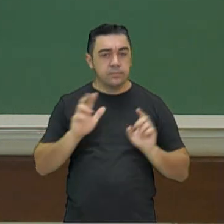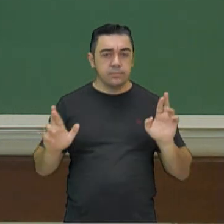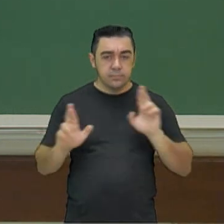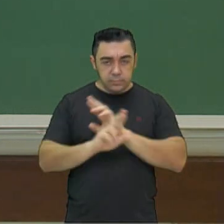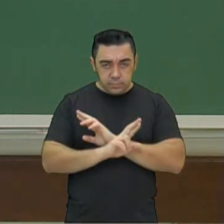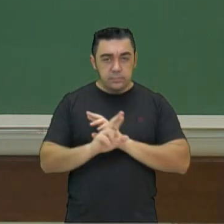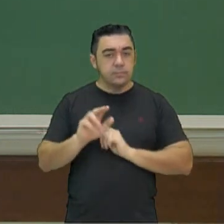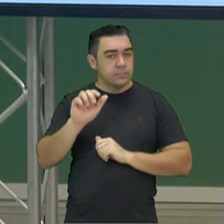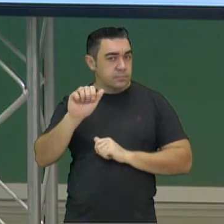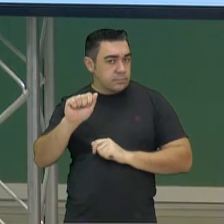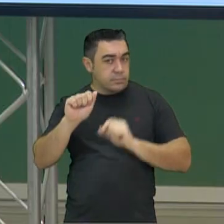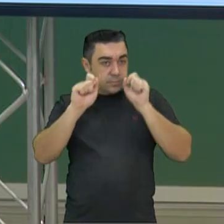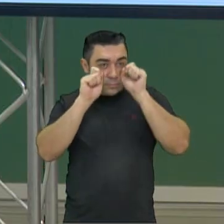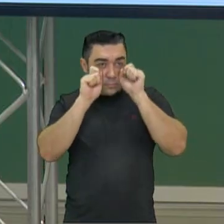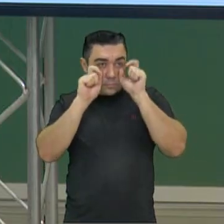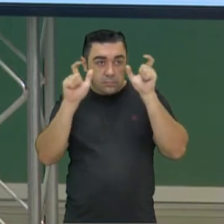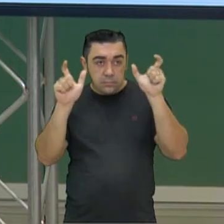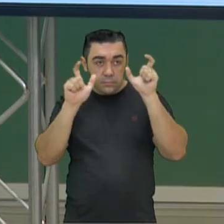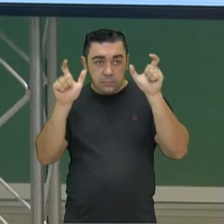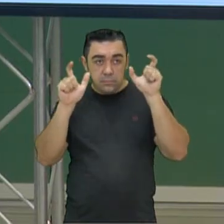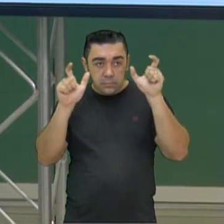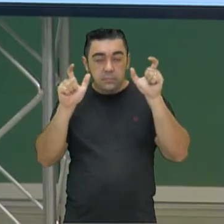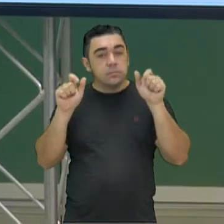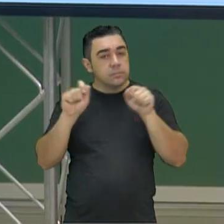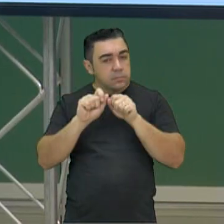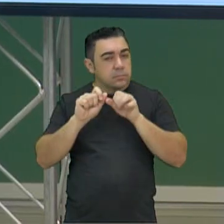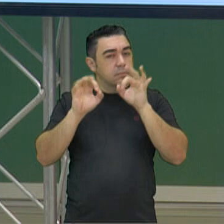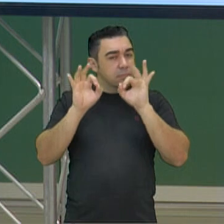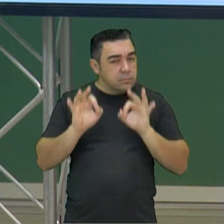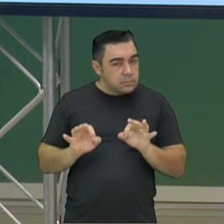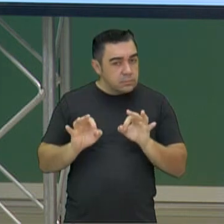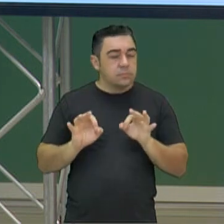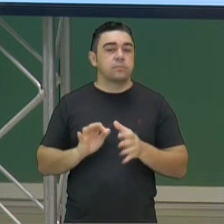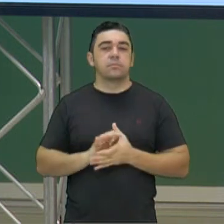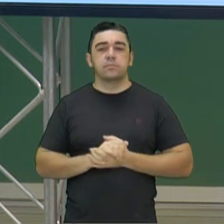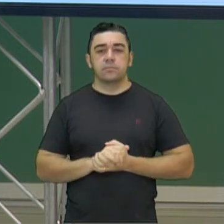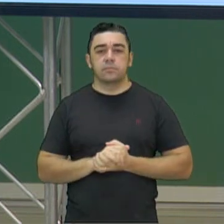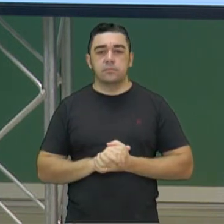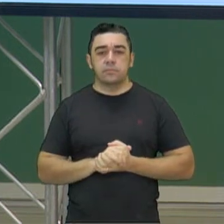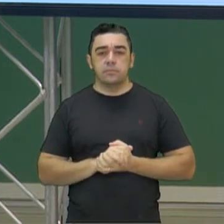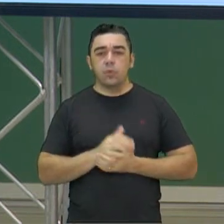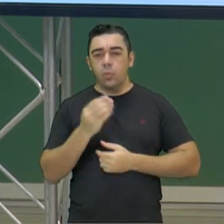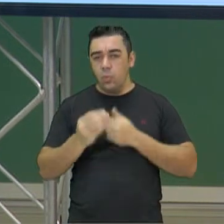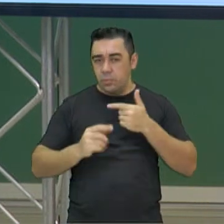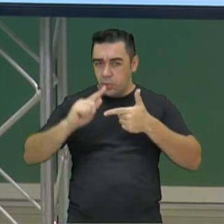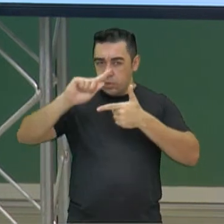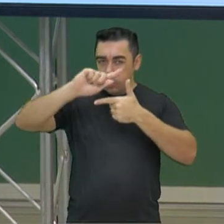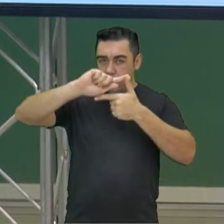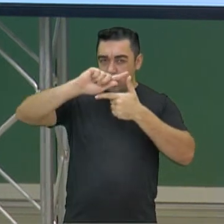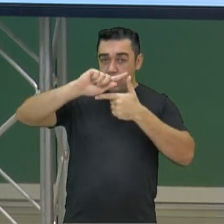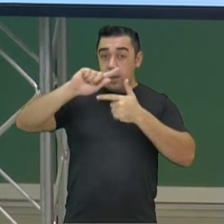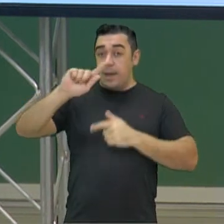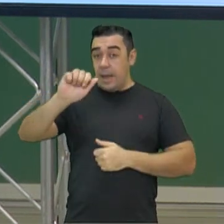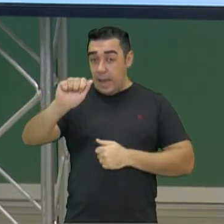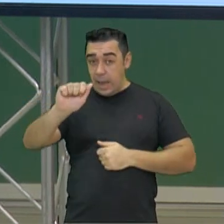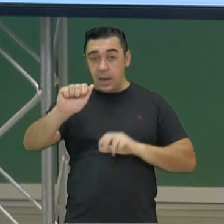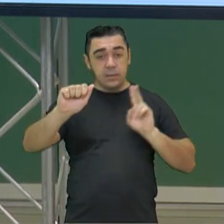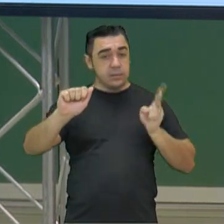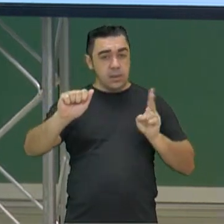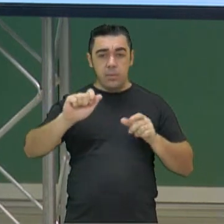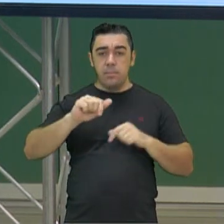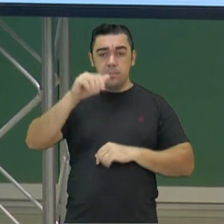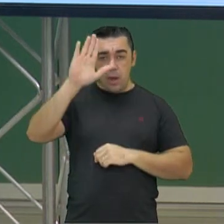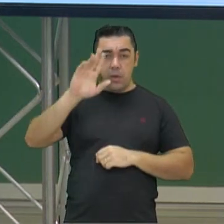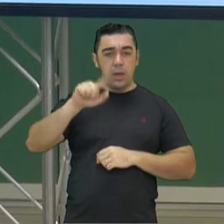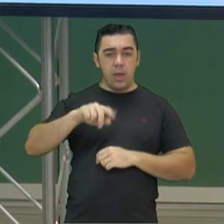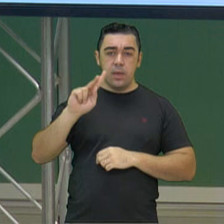A gente tem que estar atento aí, né, para poder aplicar certinho o Teorema de Pitágoras. O valor de A será o maior valor. B e C são